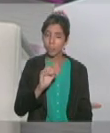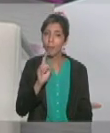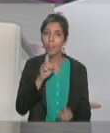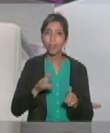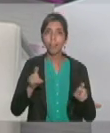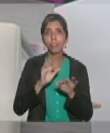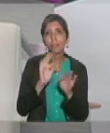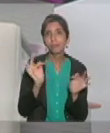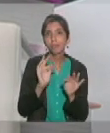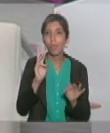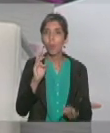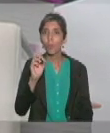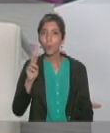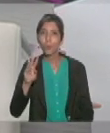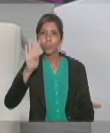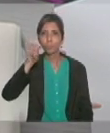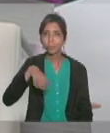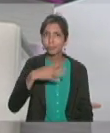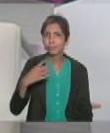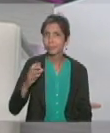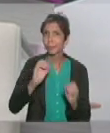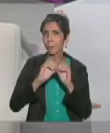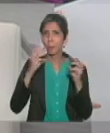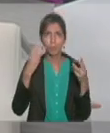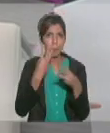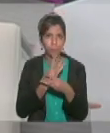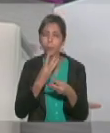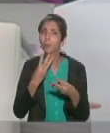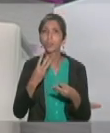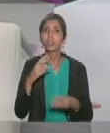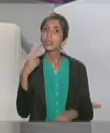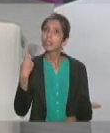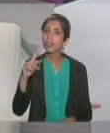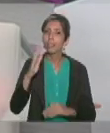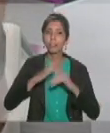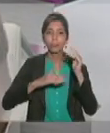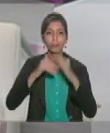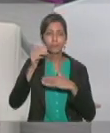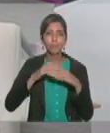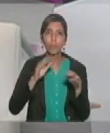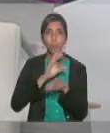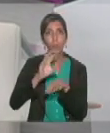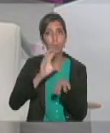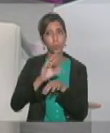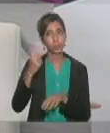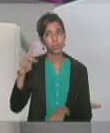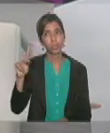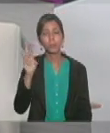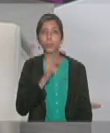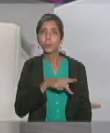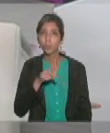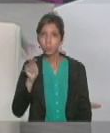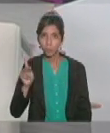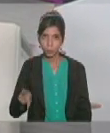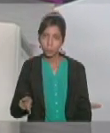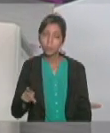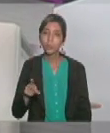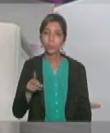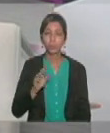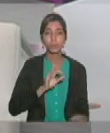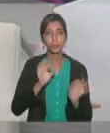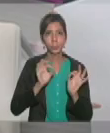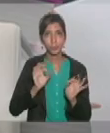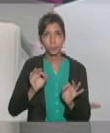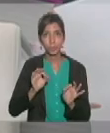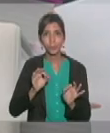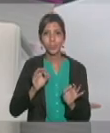informática básica, Word, Excel, PowerPoint, tudo para capacitar o professor, né, em relação a